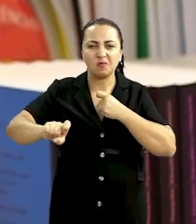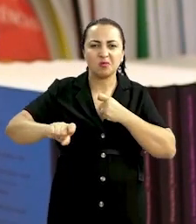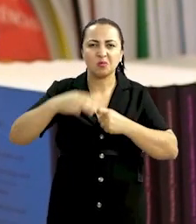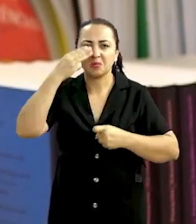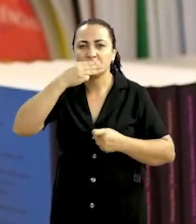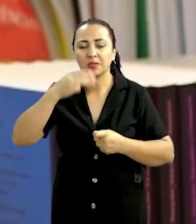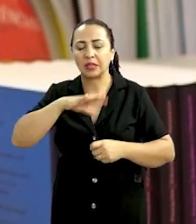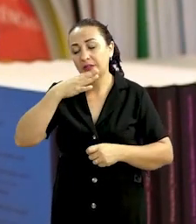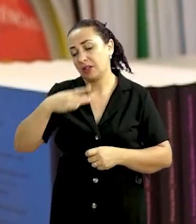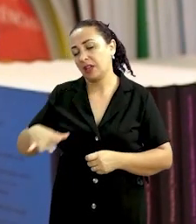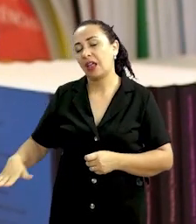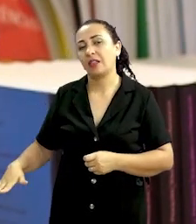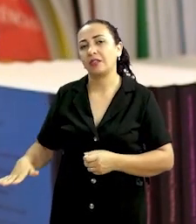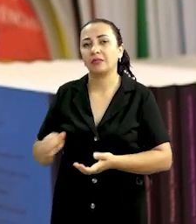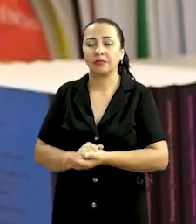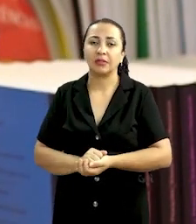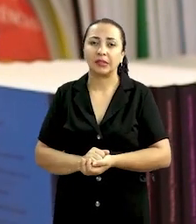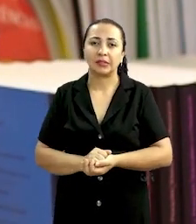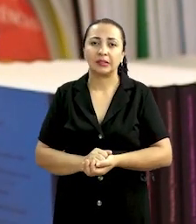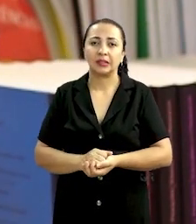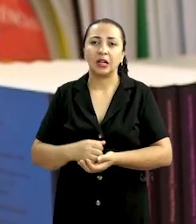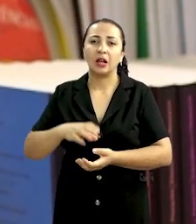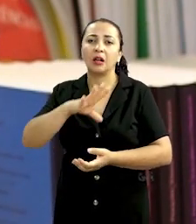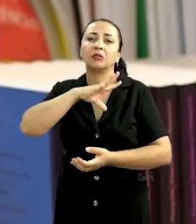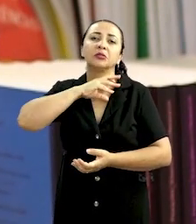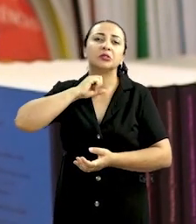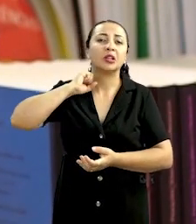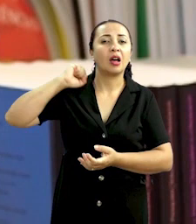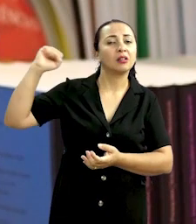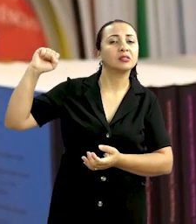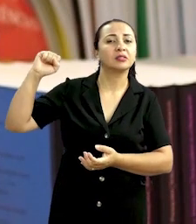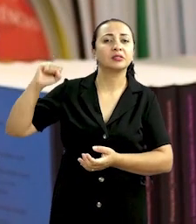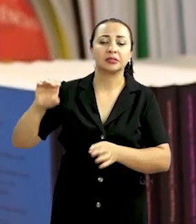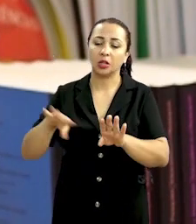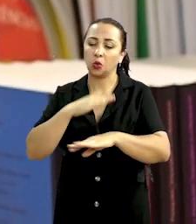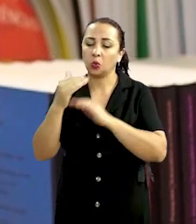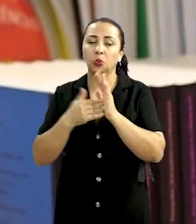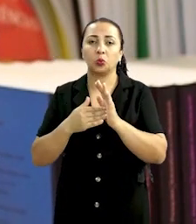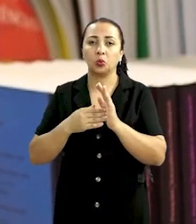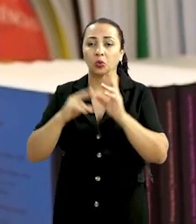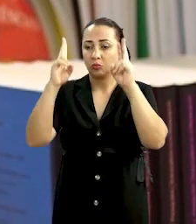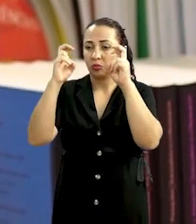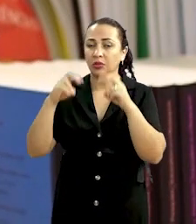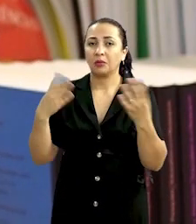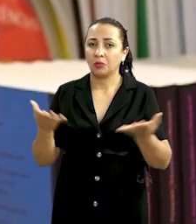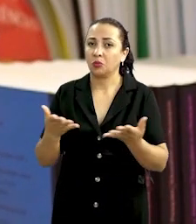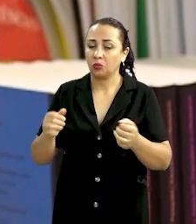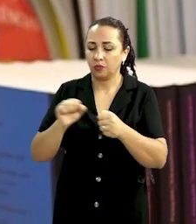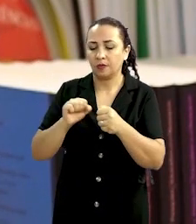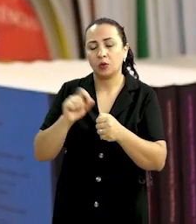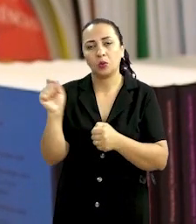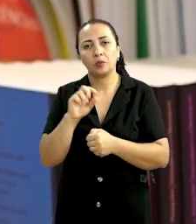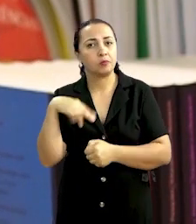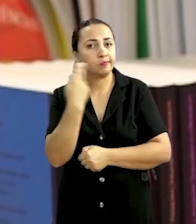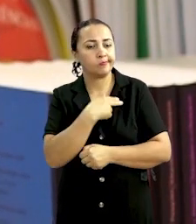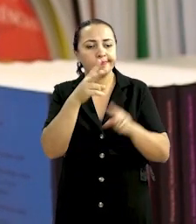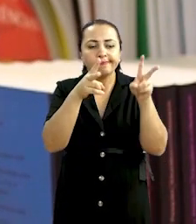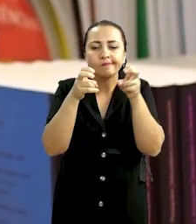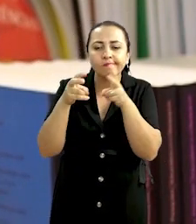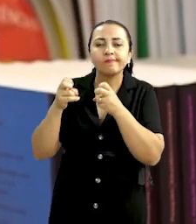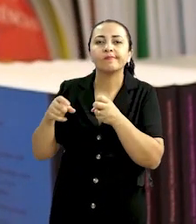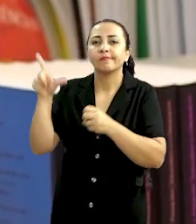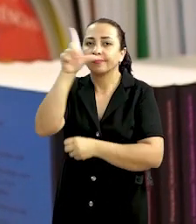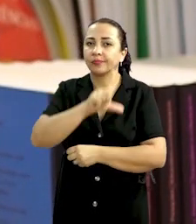abuso, prostituição infantil, suicídio. Então, todos esses temas hoje faz com que a